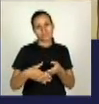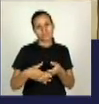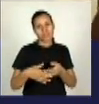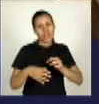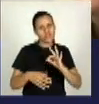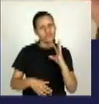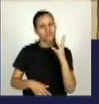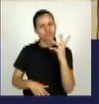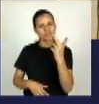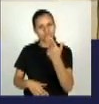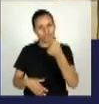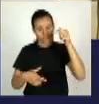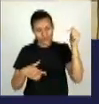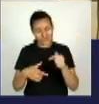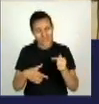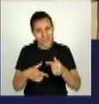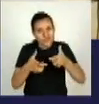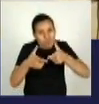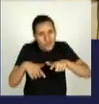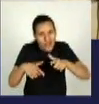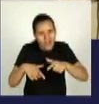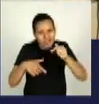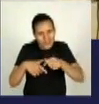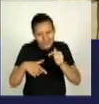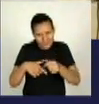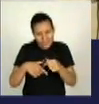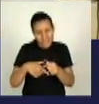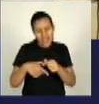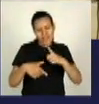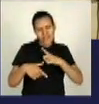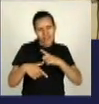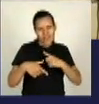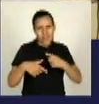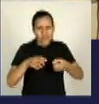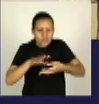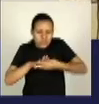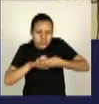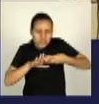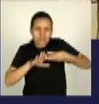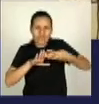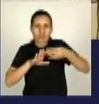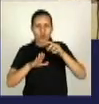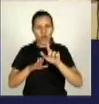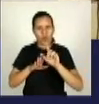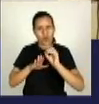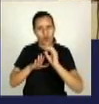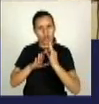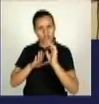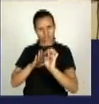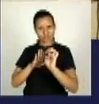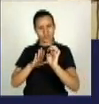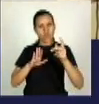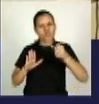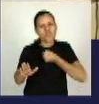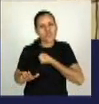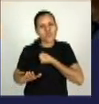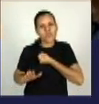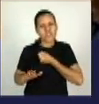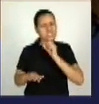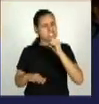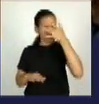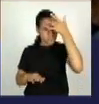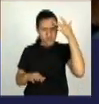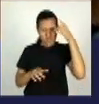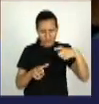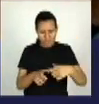Nem em todos aqueles locais do blister, você tem o lote, você tem o nome do medicamento. Então, você corta